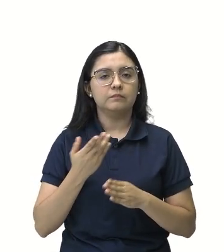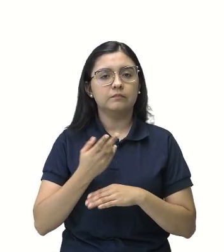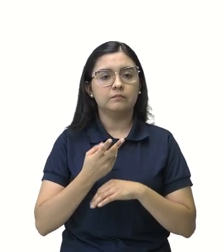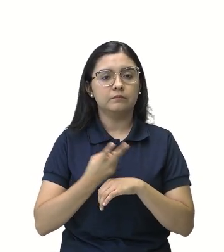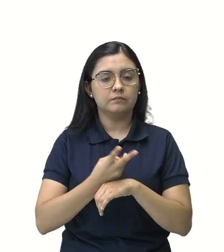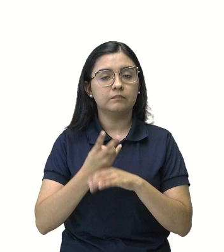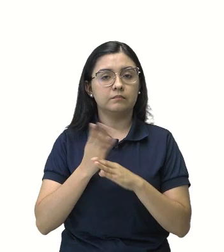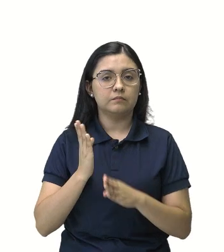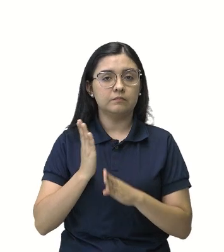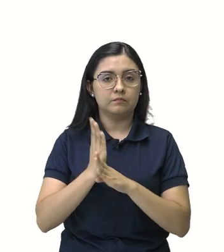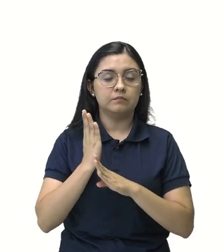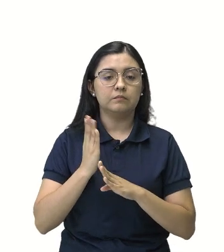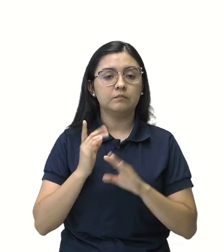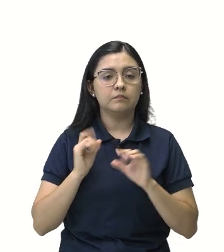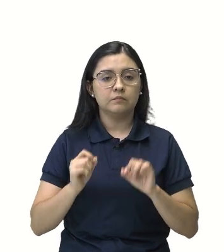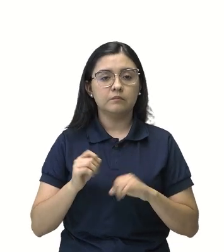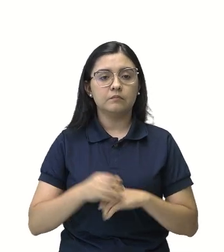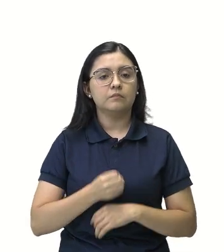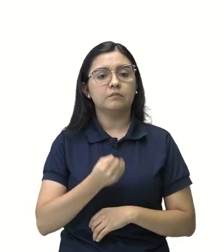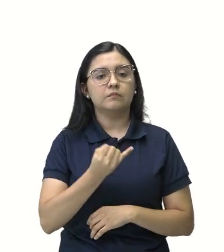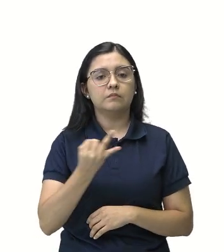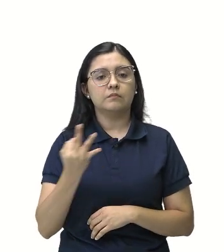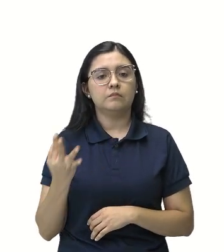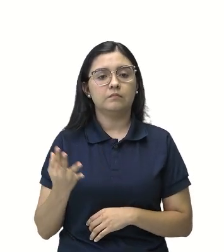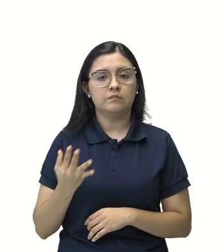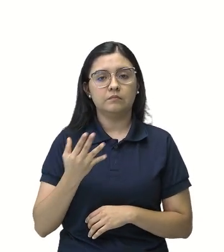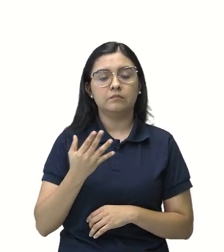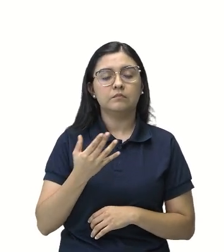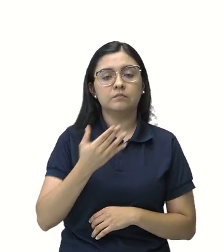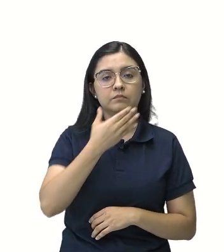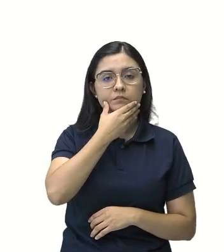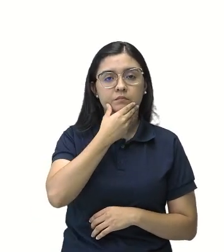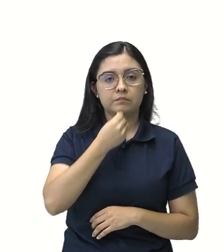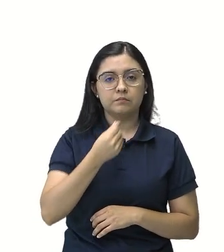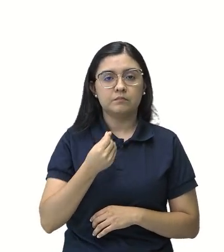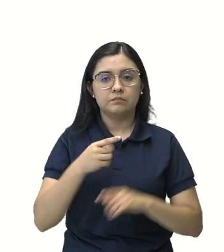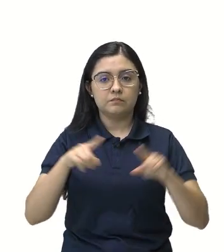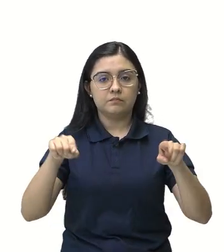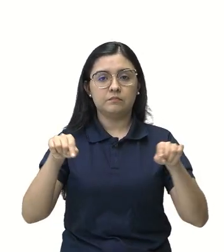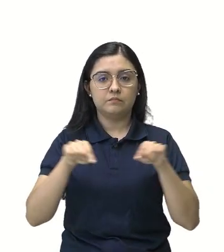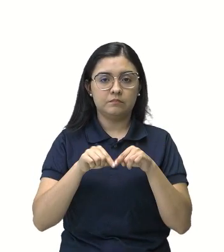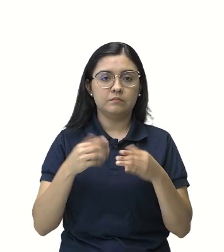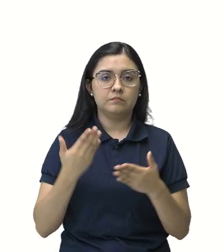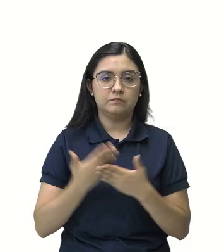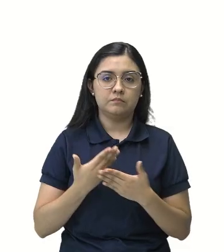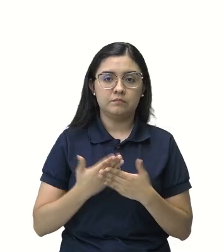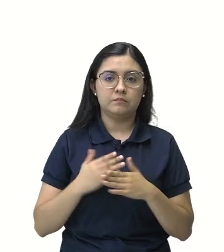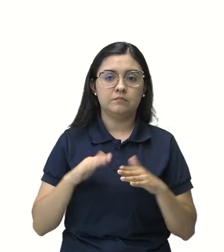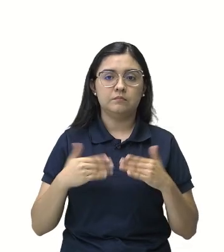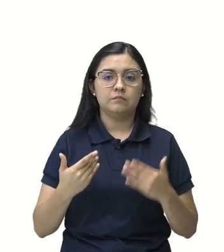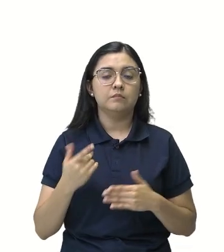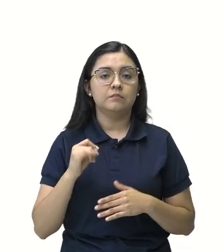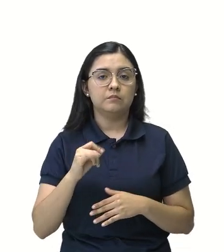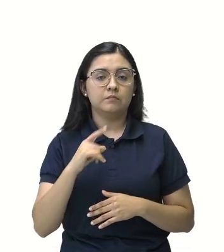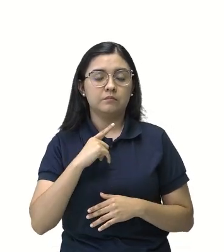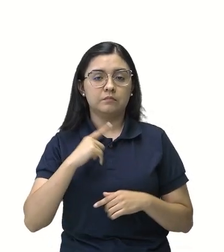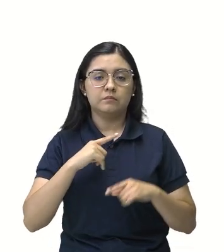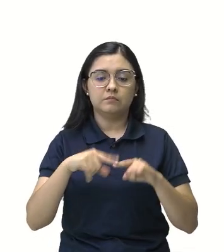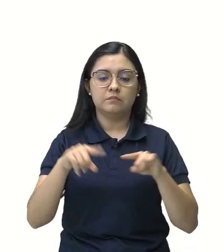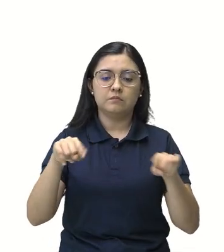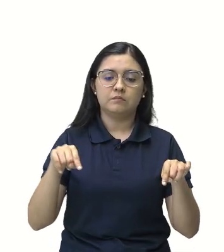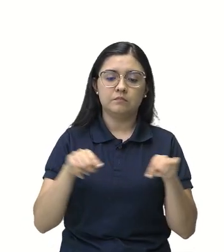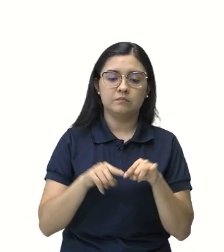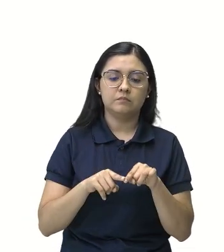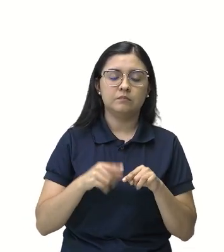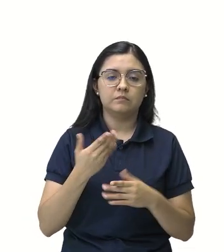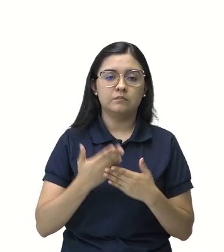É o nosso número de meninos. Então, Se eu tenho ali na minha sala de aula